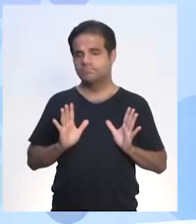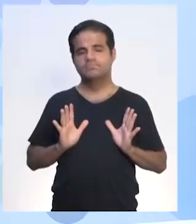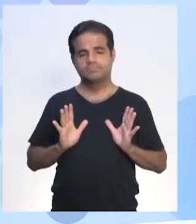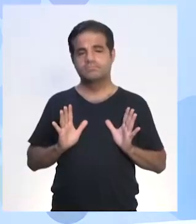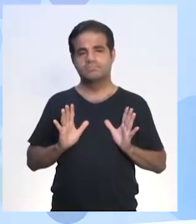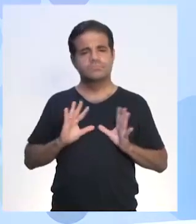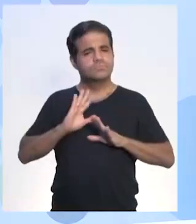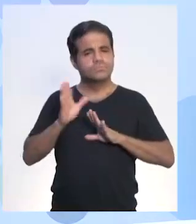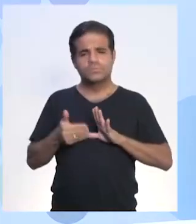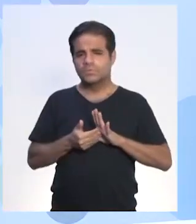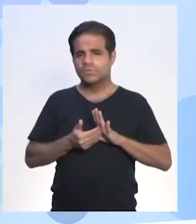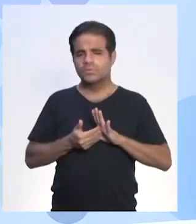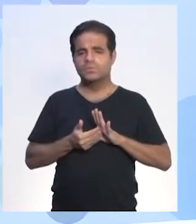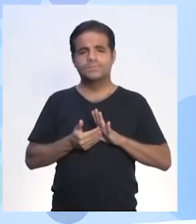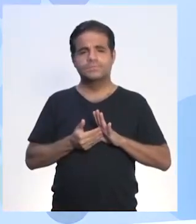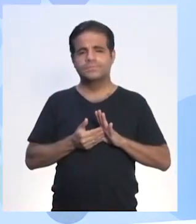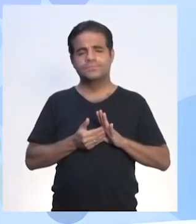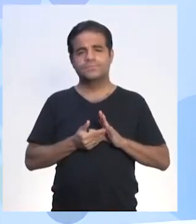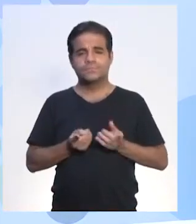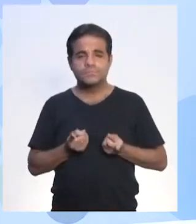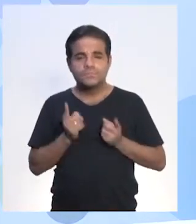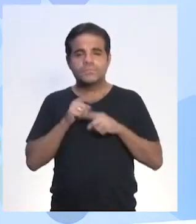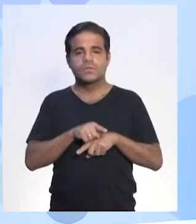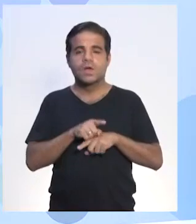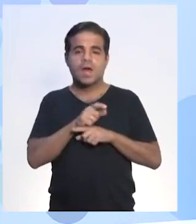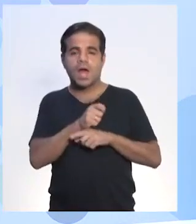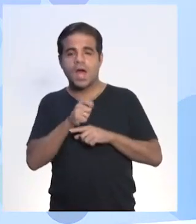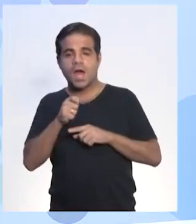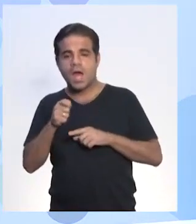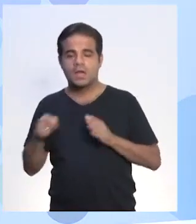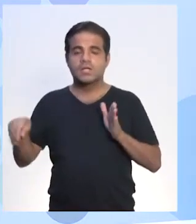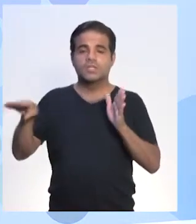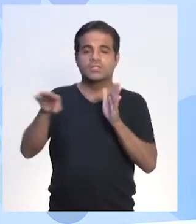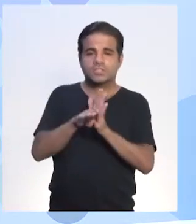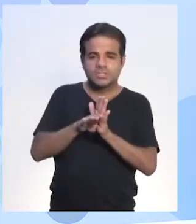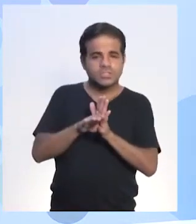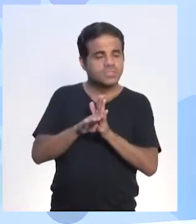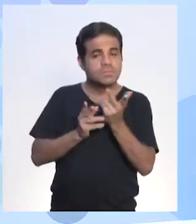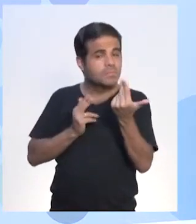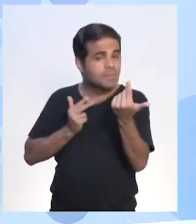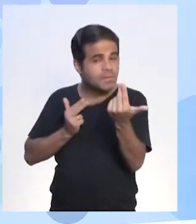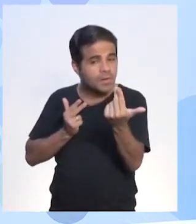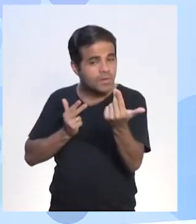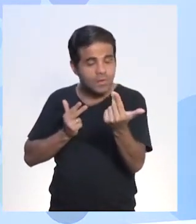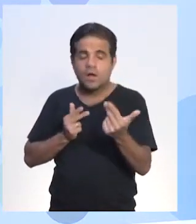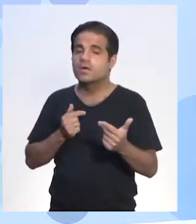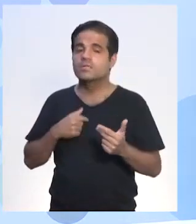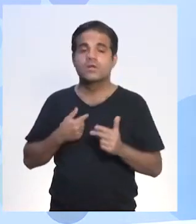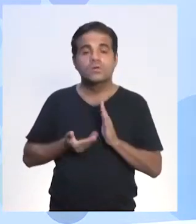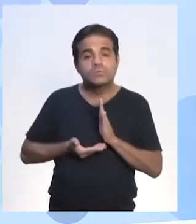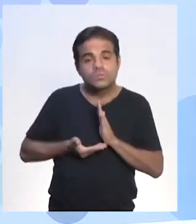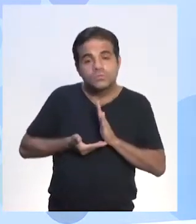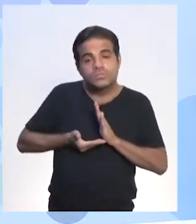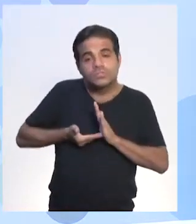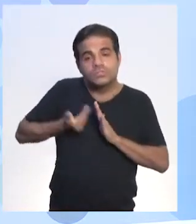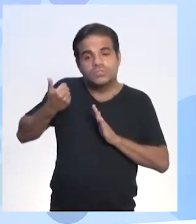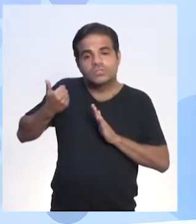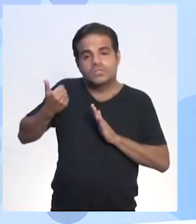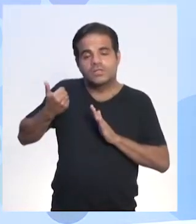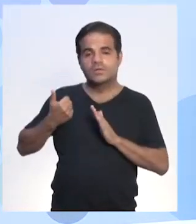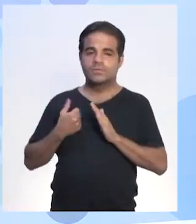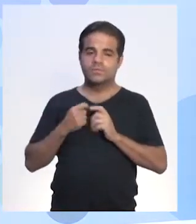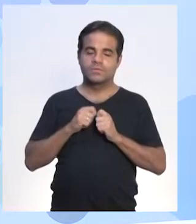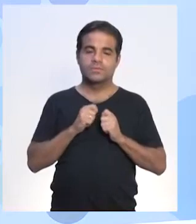Então, todas essas que trocam o A pelo A e chega na mesma coisa, eu estou tirando quando